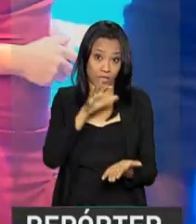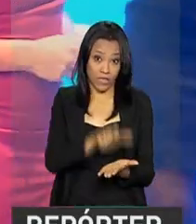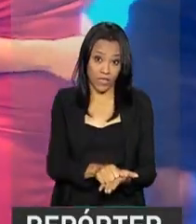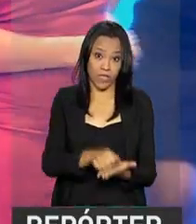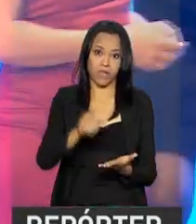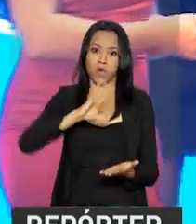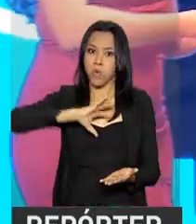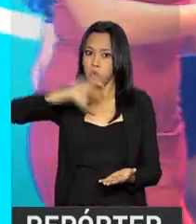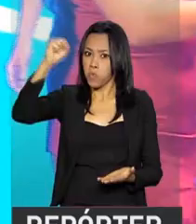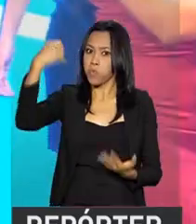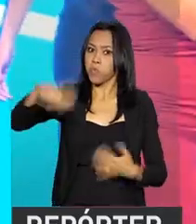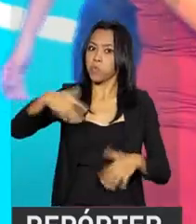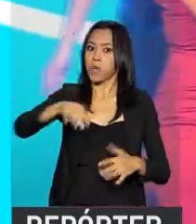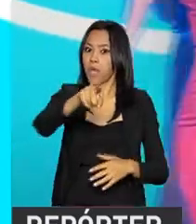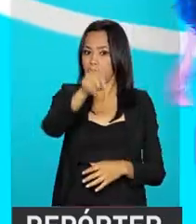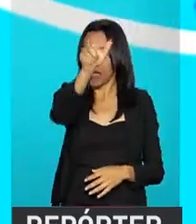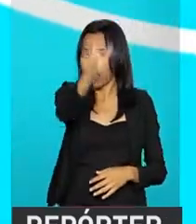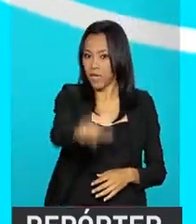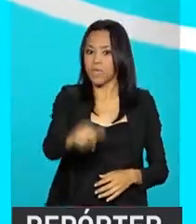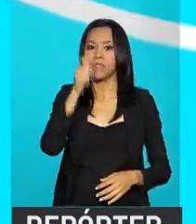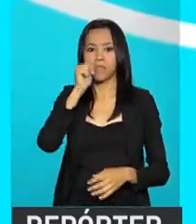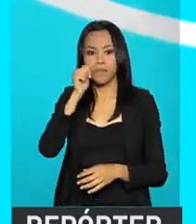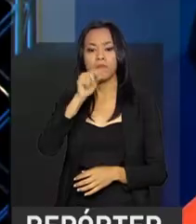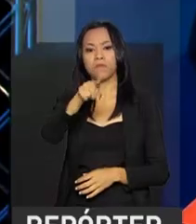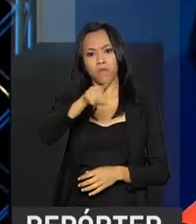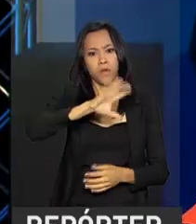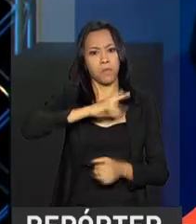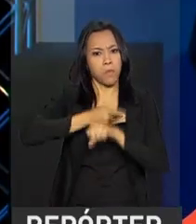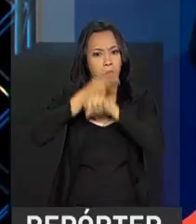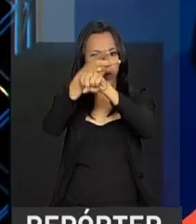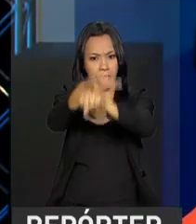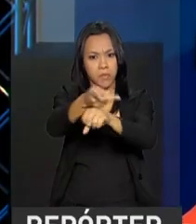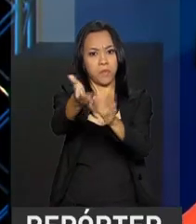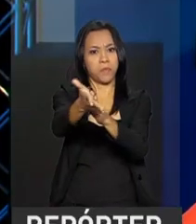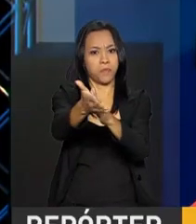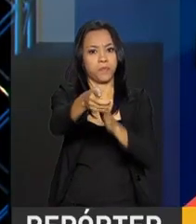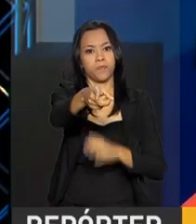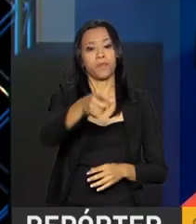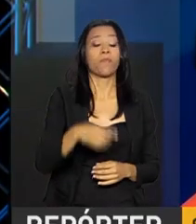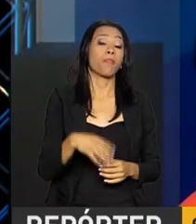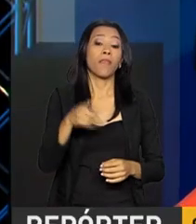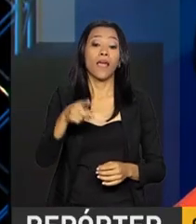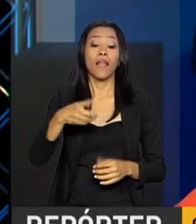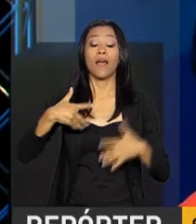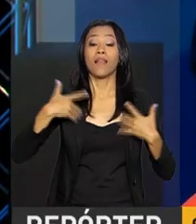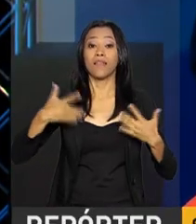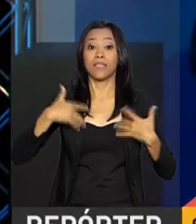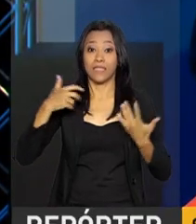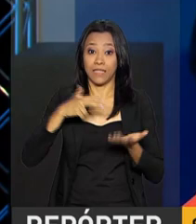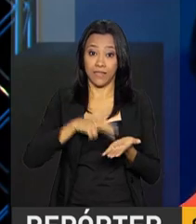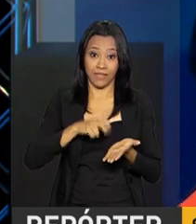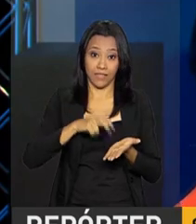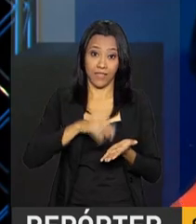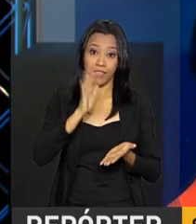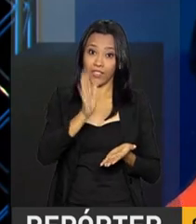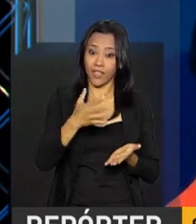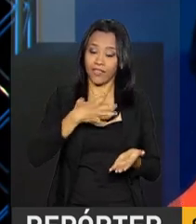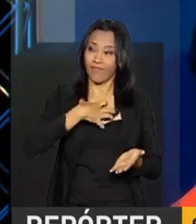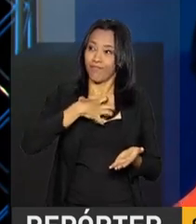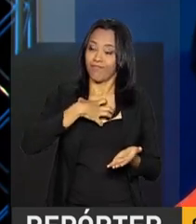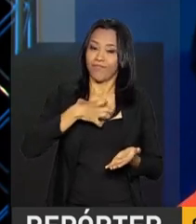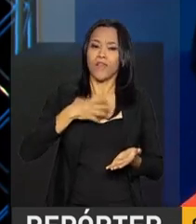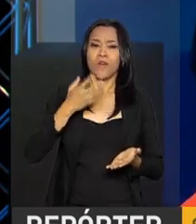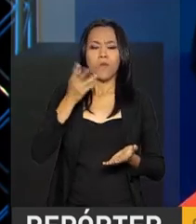das premiadas com um projeto para limpar as águas dos rios. É uma alegria muito imensa. Eu já havia escrito o mesmo projeto